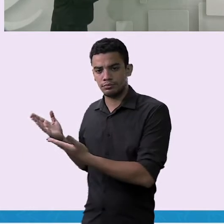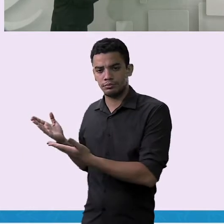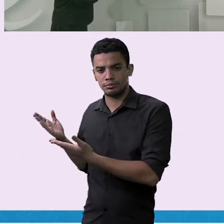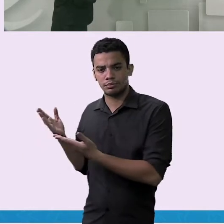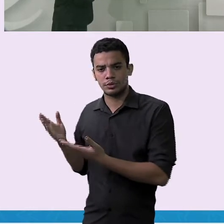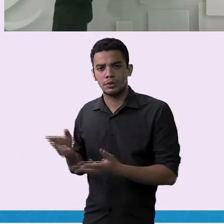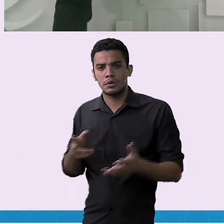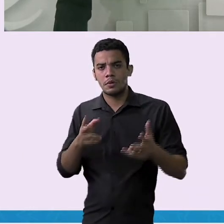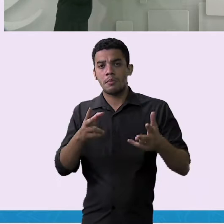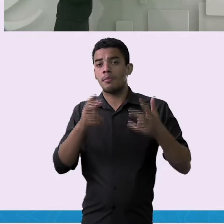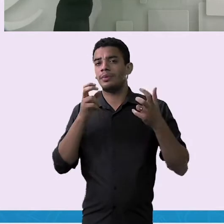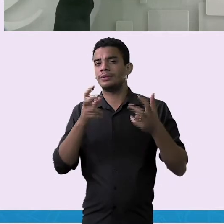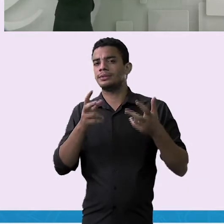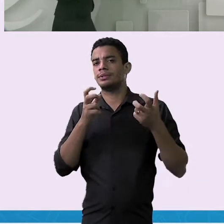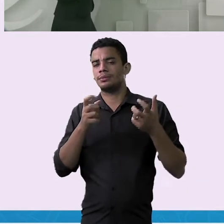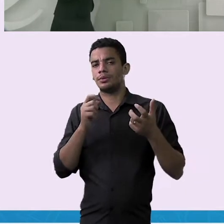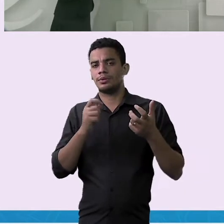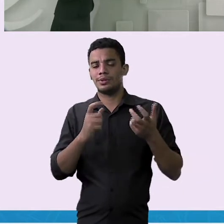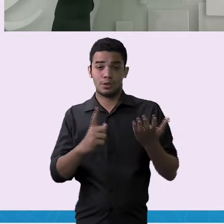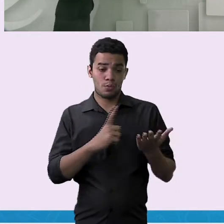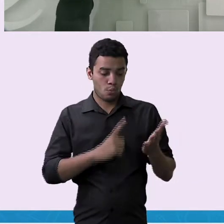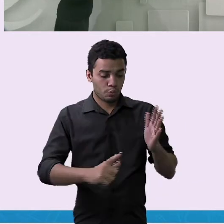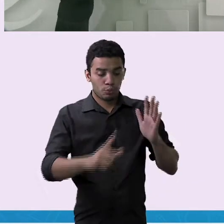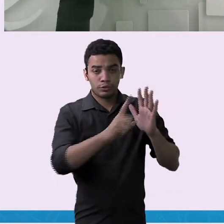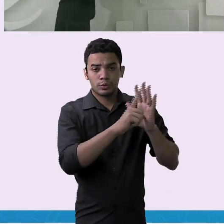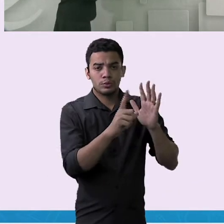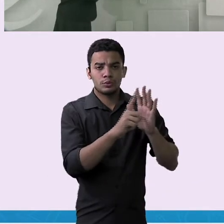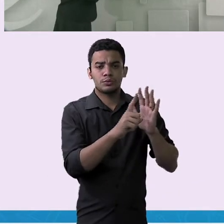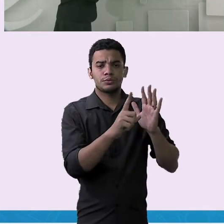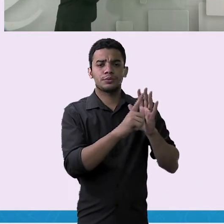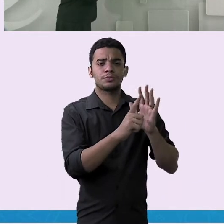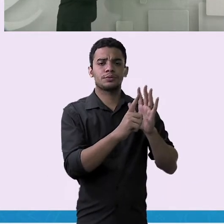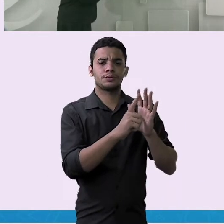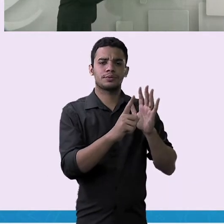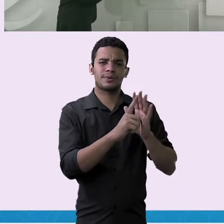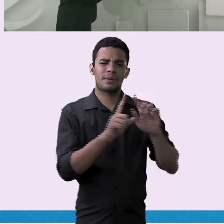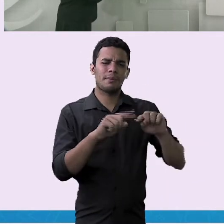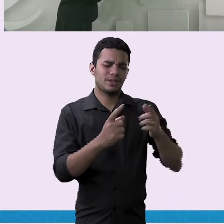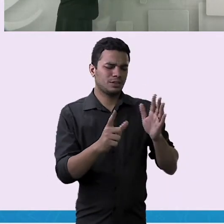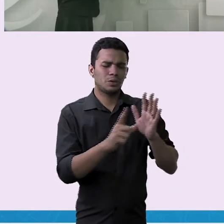panfleto de uma loja, gente. Que loja é essa?